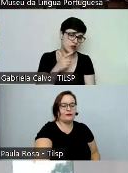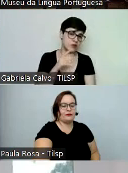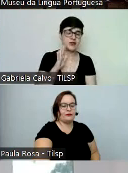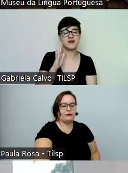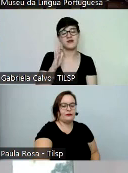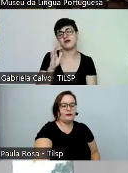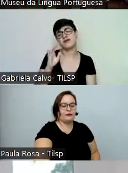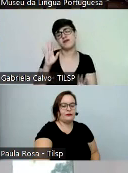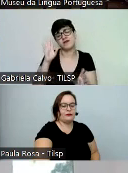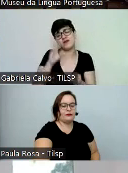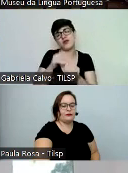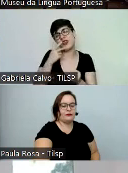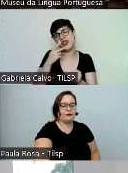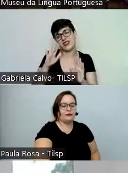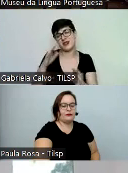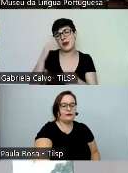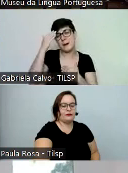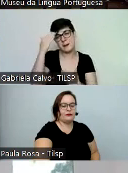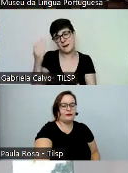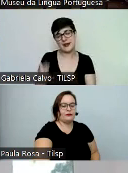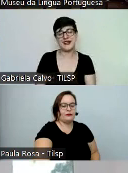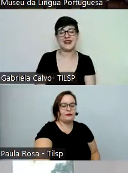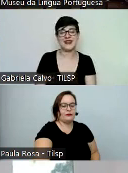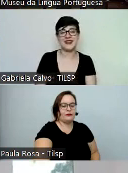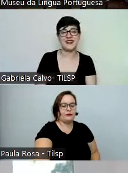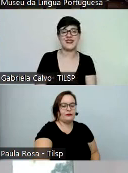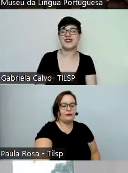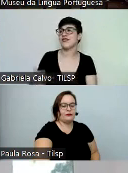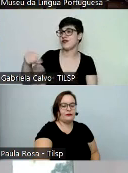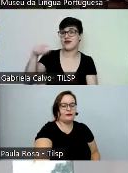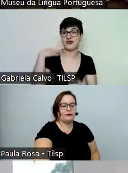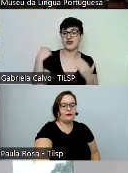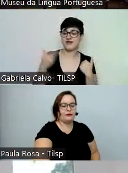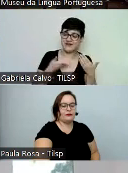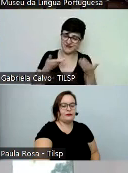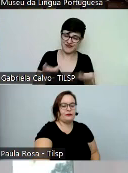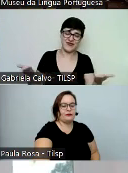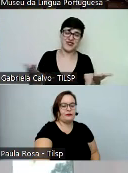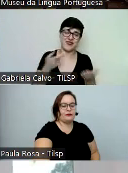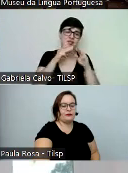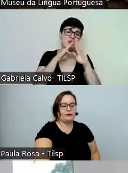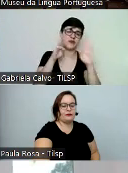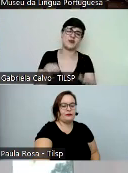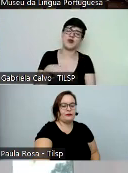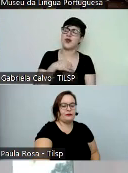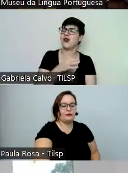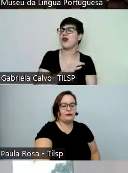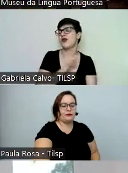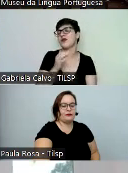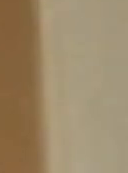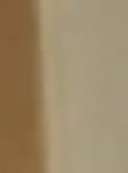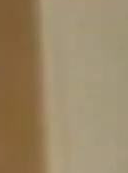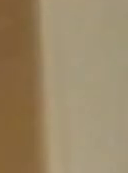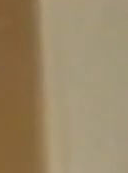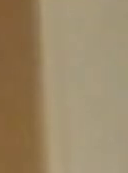isso muito obrigada por me convidarem para falar do museu eu teria o maior prazer em responder a qualquer